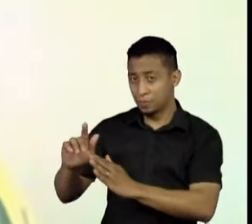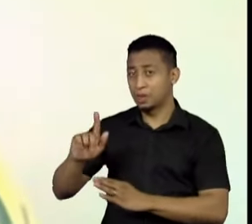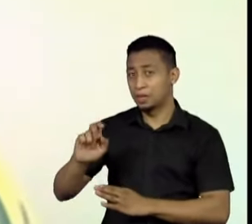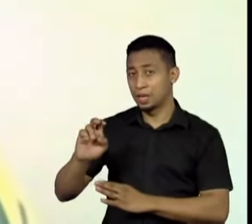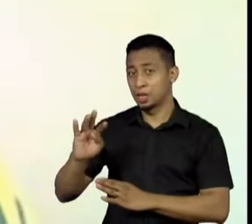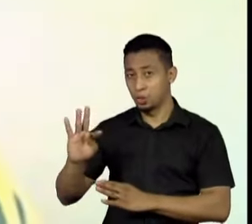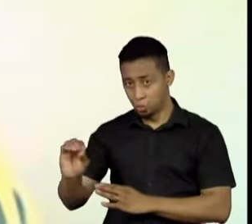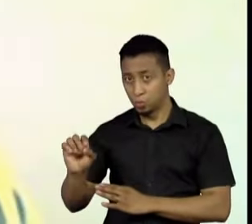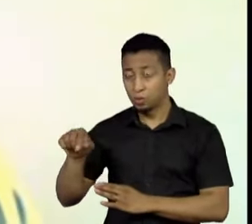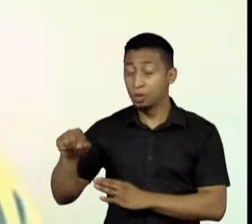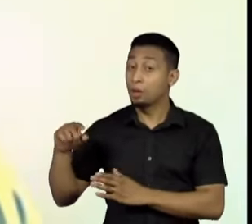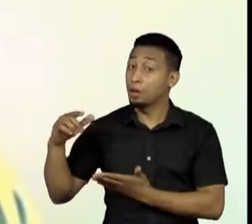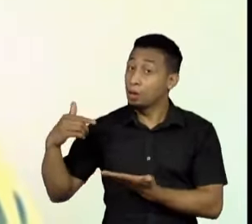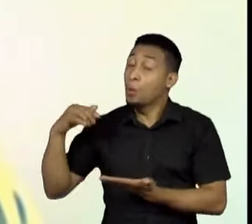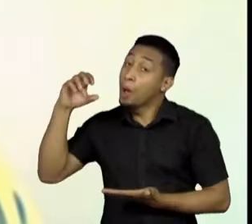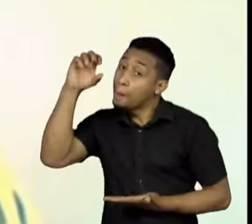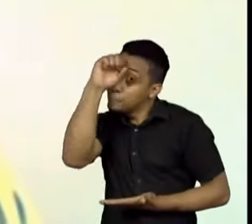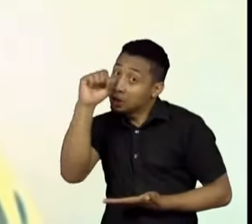eu aprendi